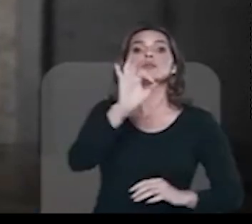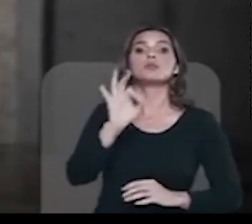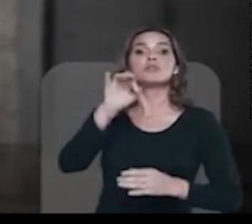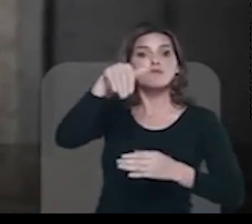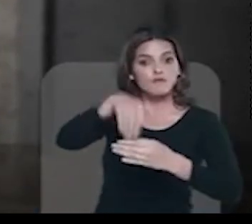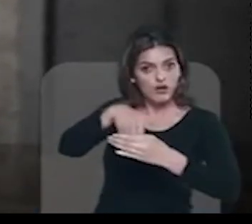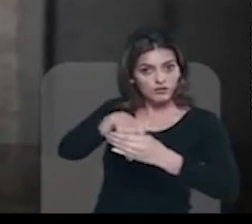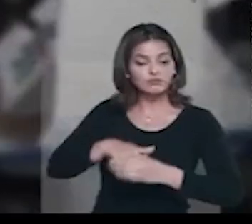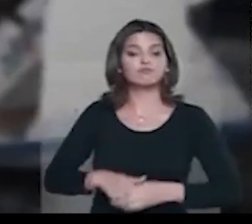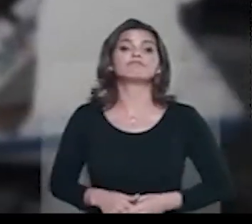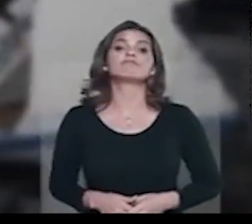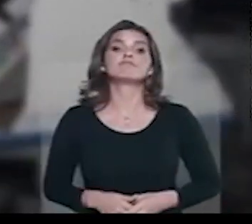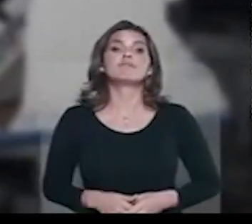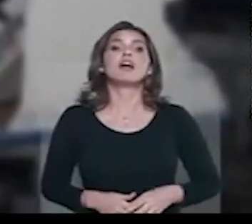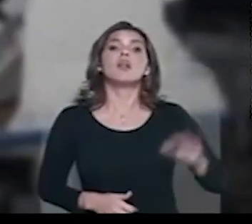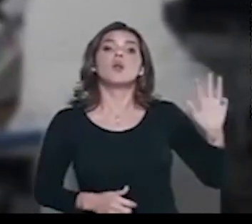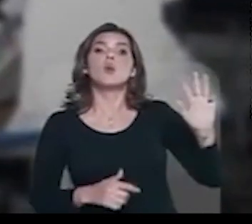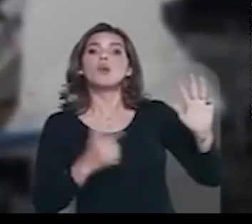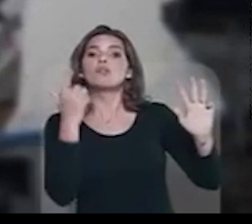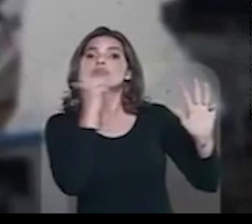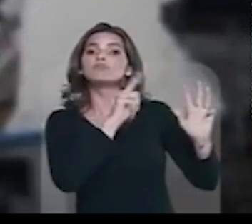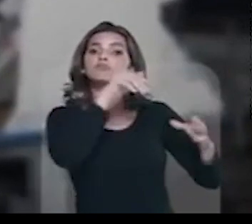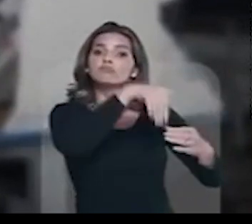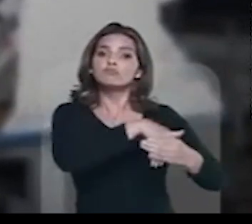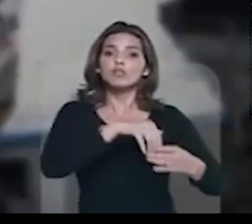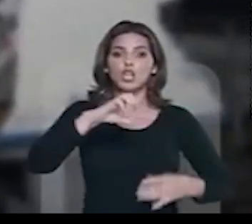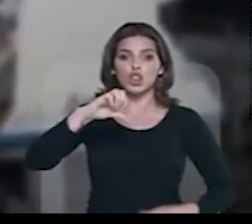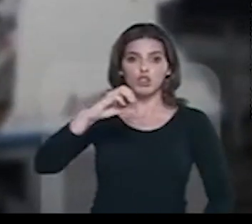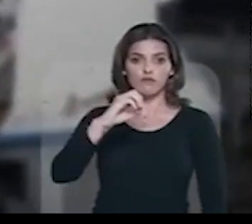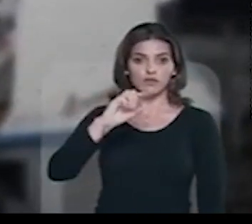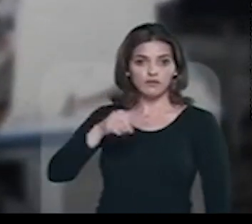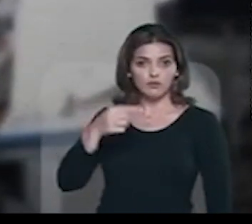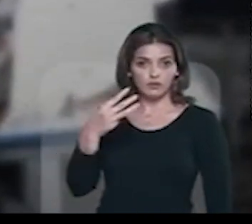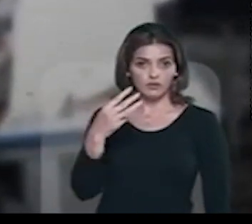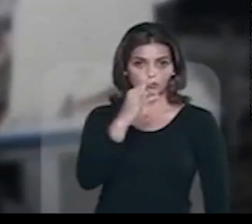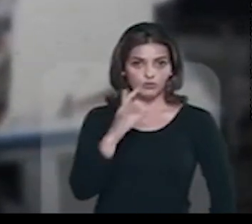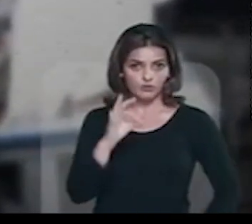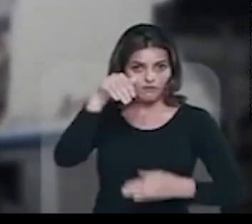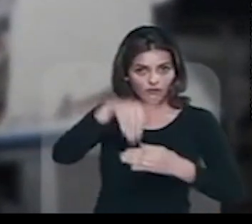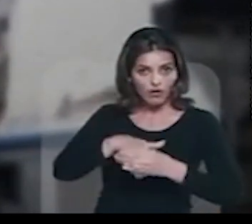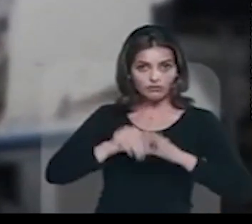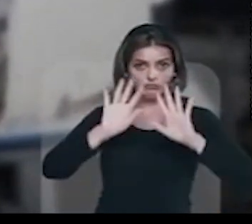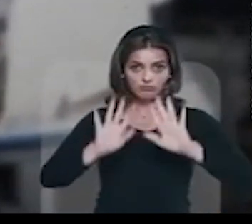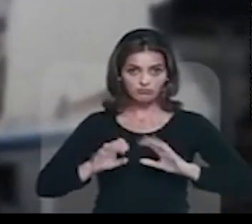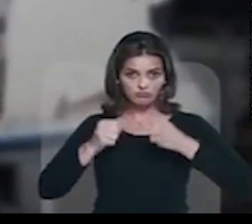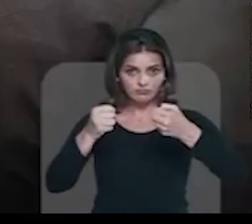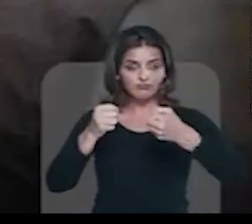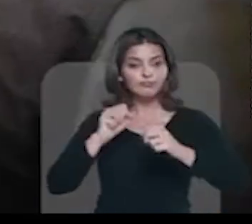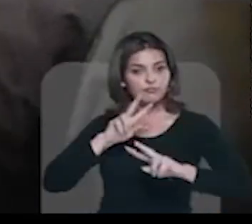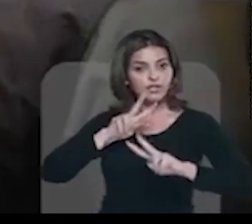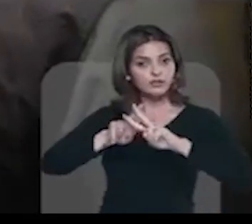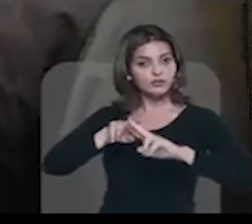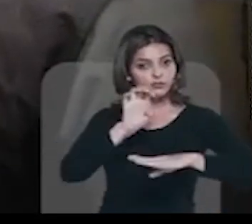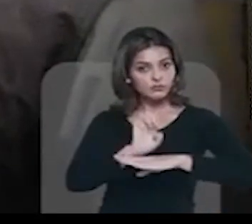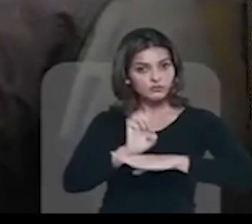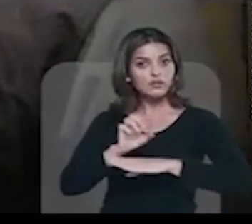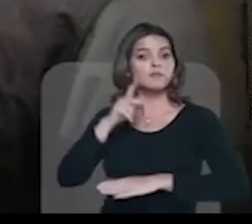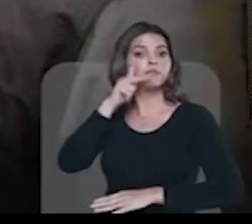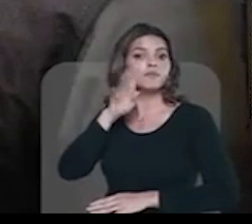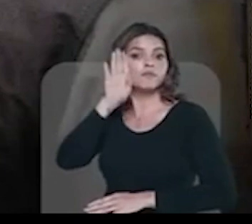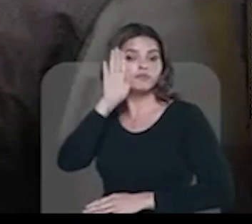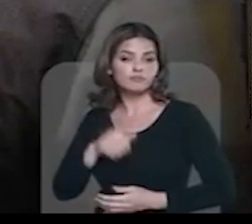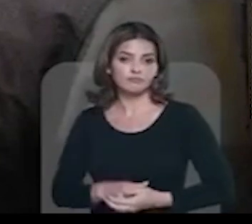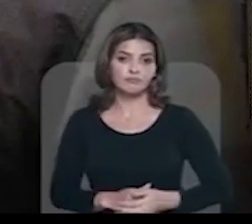votos dos presos. Lula recebe 90,3% dos votos em presídios da Paraíba. Lula é o